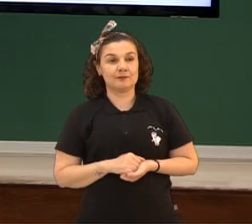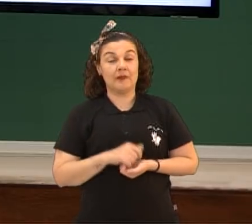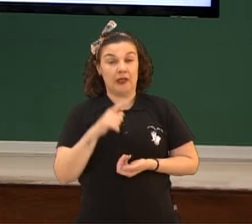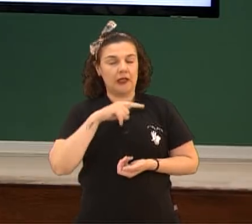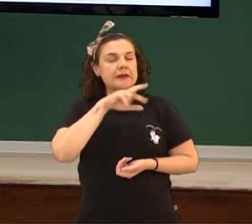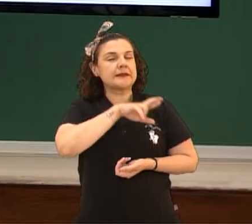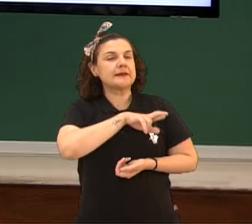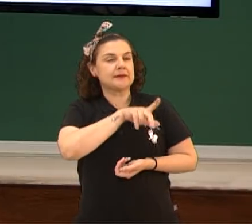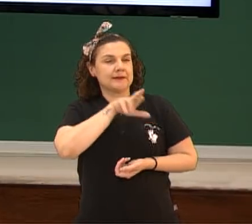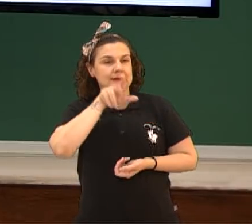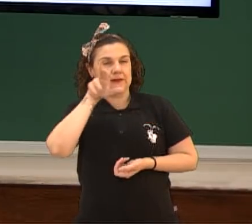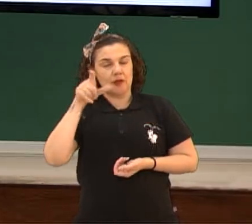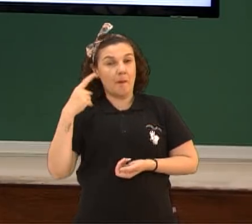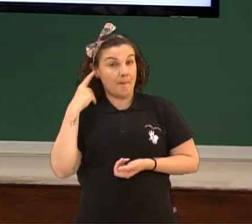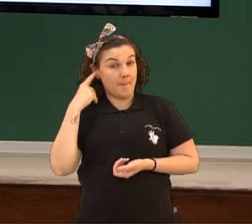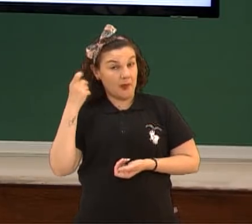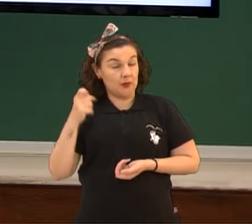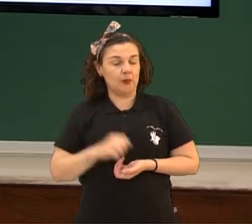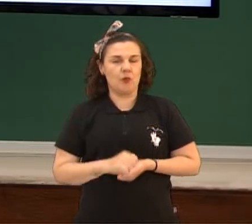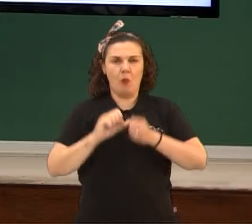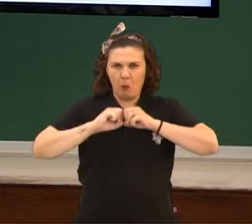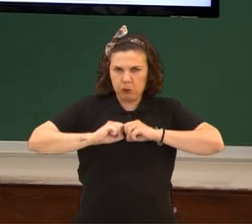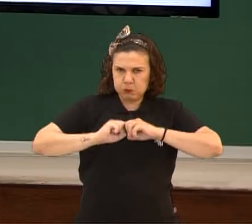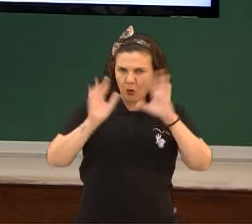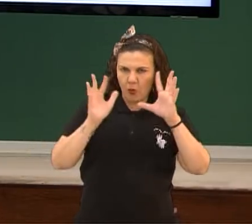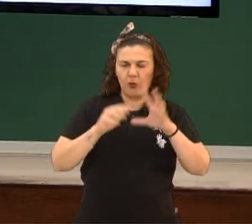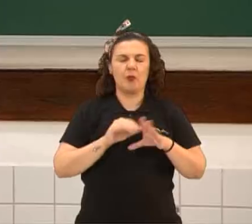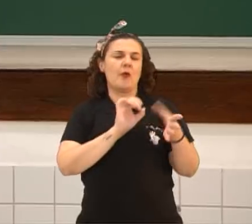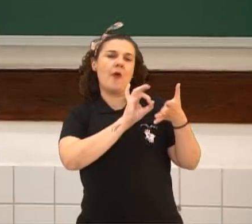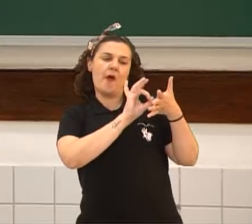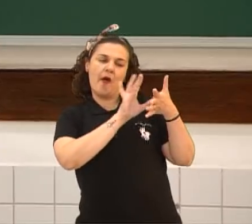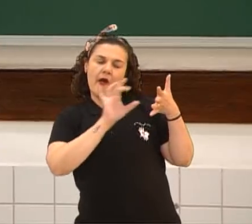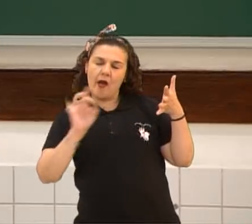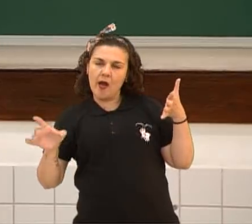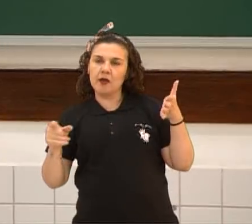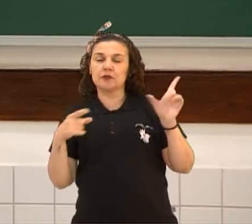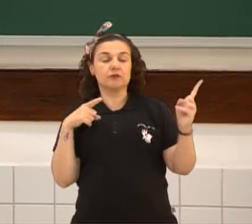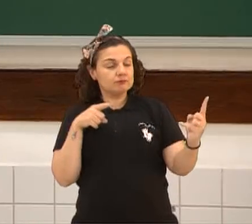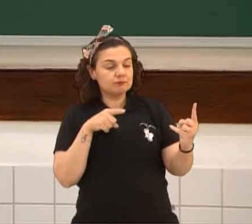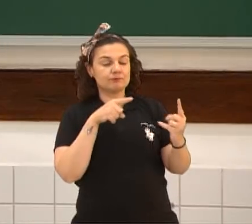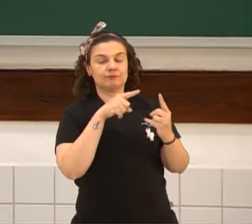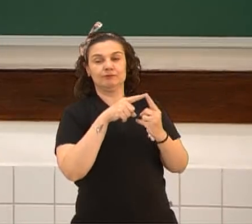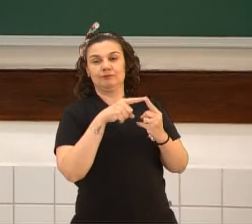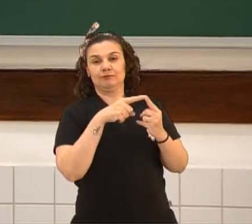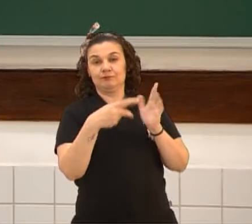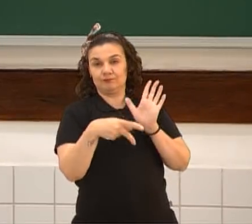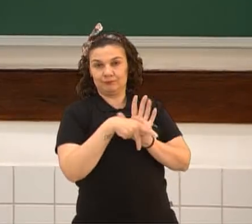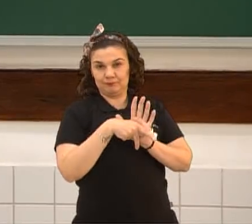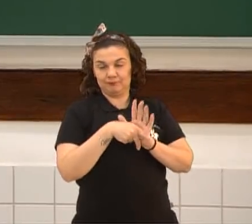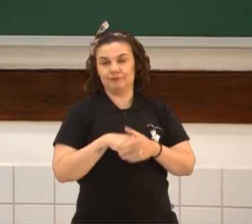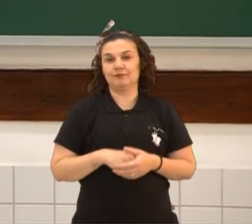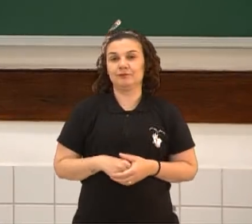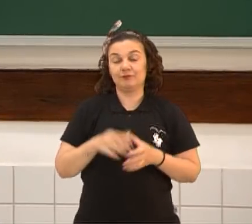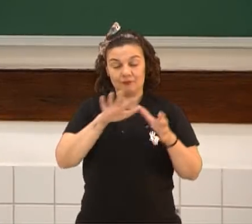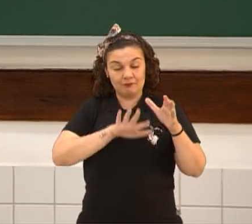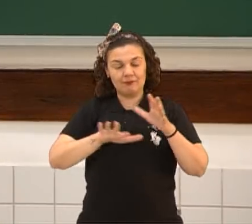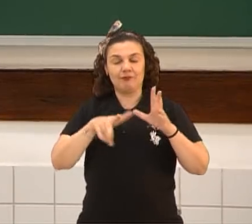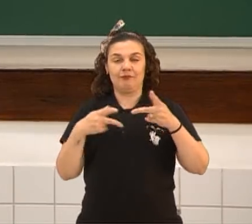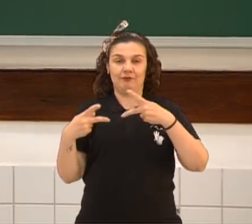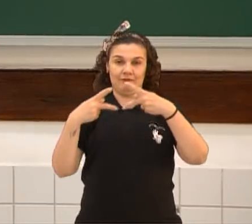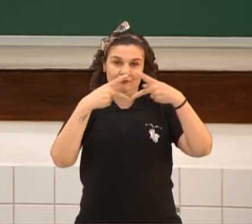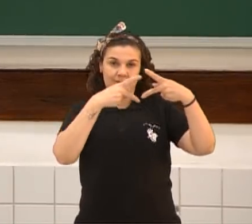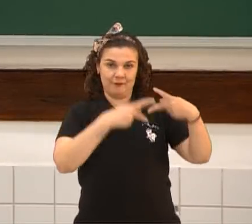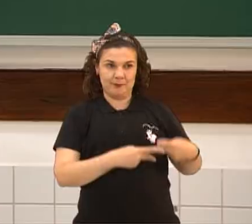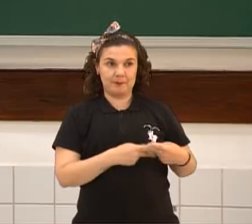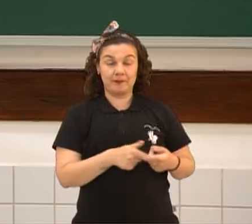existem tipos diferentes, barulho, explosão, então cada um desses tem um significado diferente dentro dos quadrinhos. Então